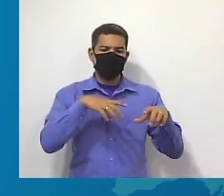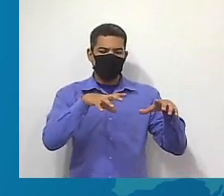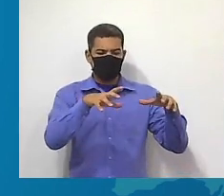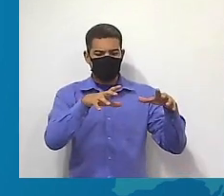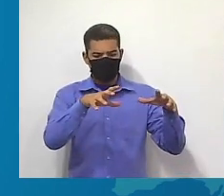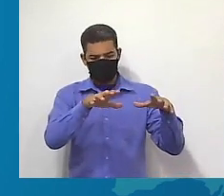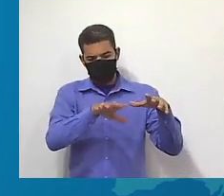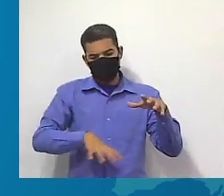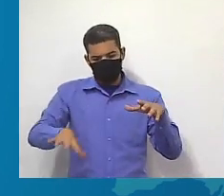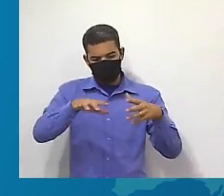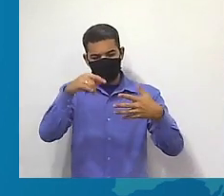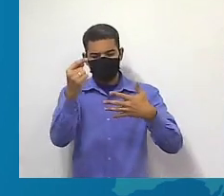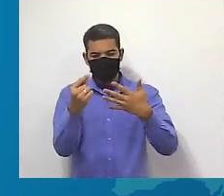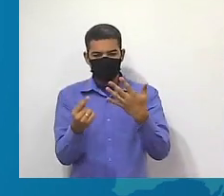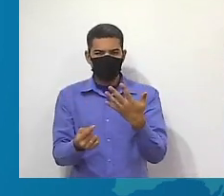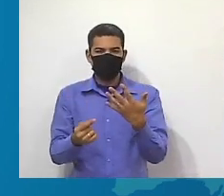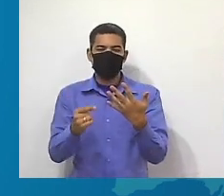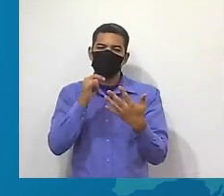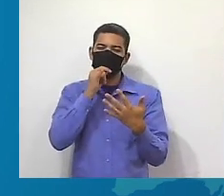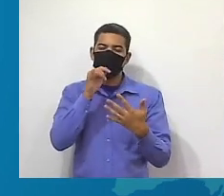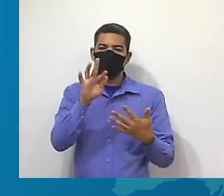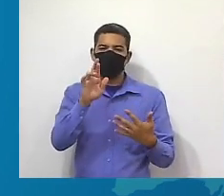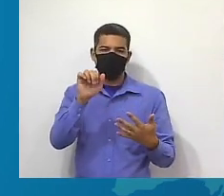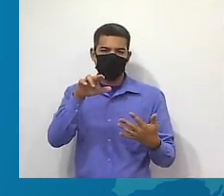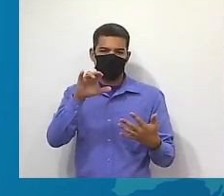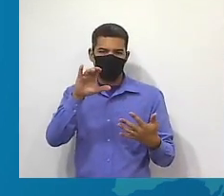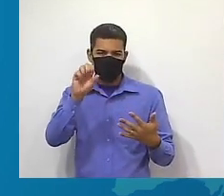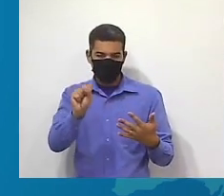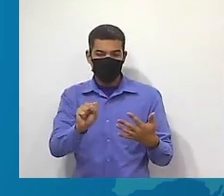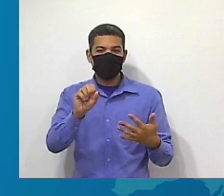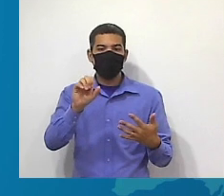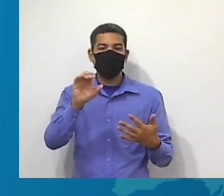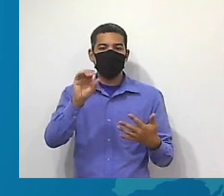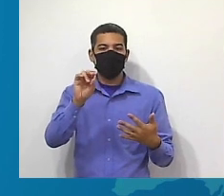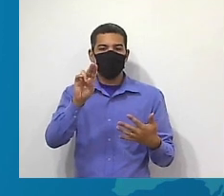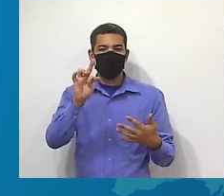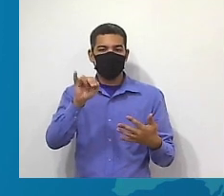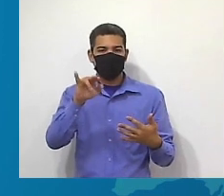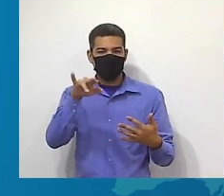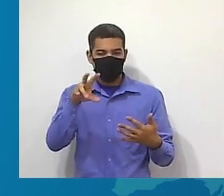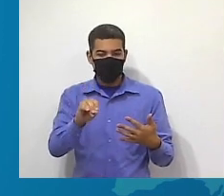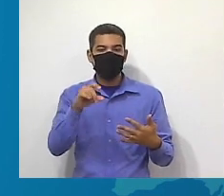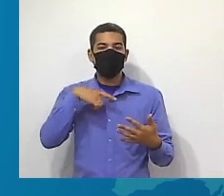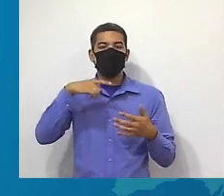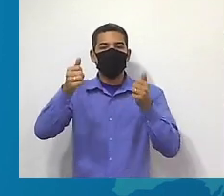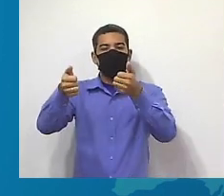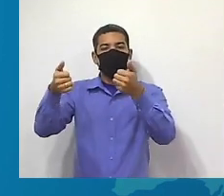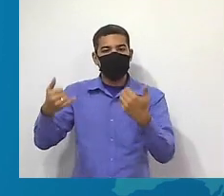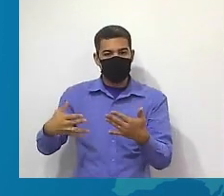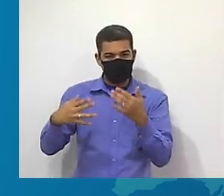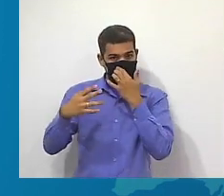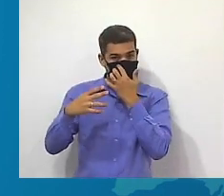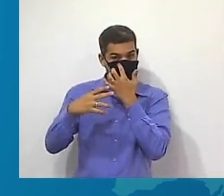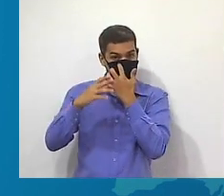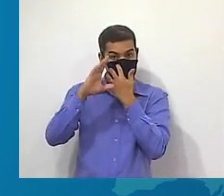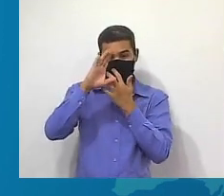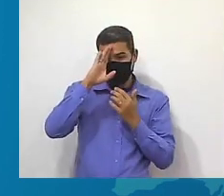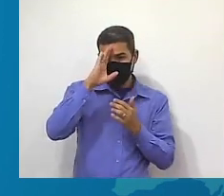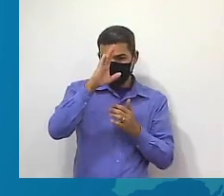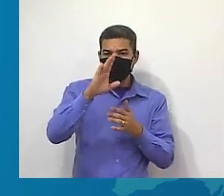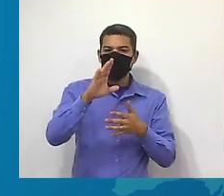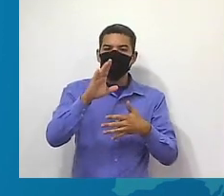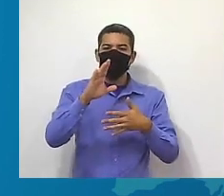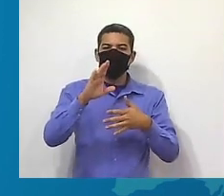aula anterior, o professor Francisco Coutinho aí trouxe uma breve revisão dos principais estados físicos e